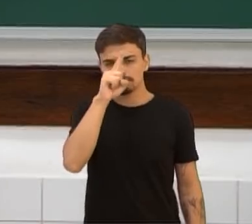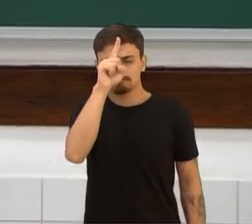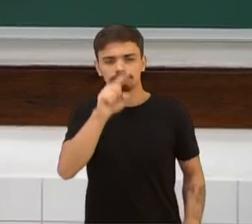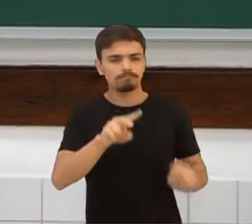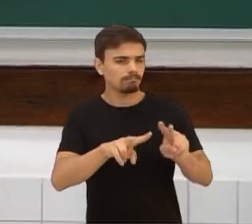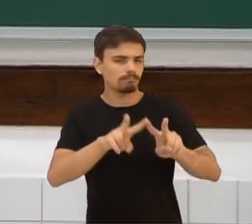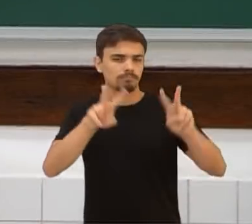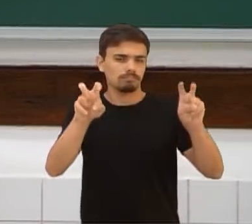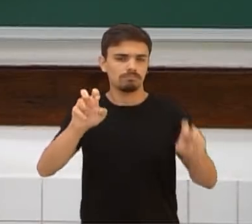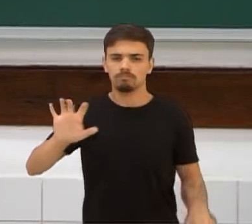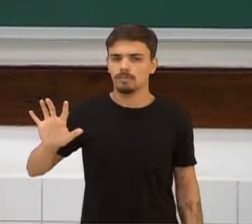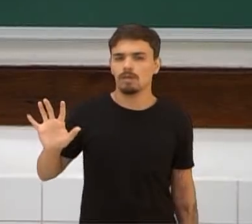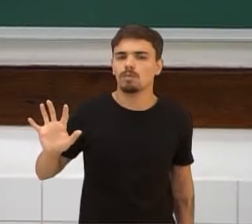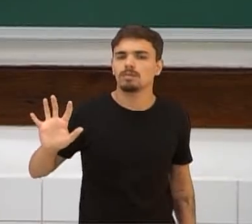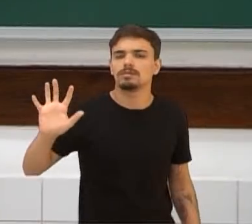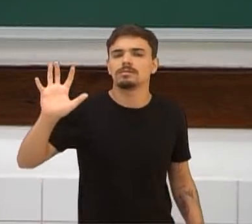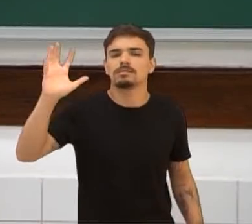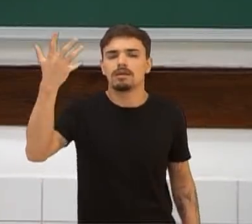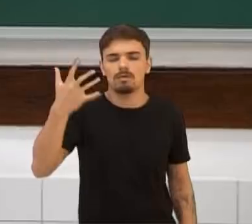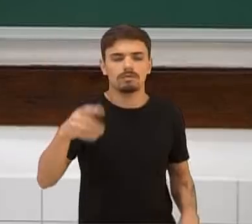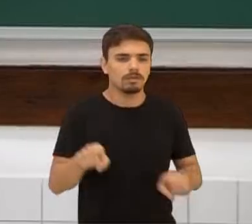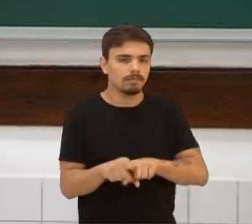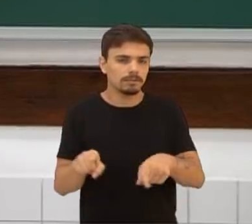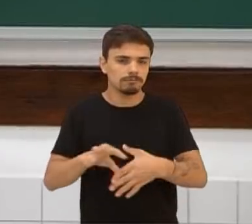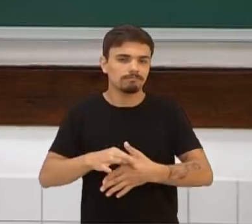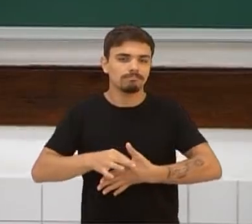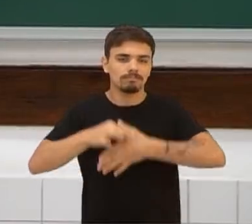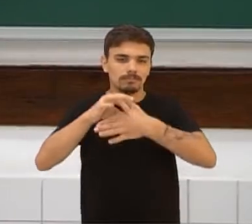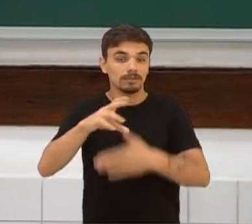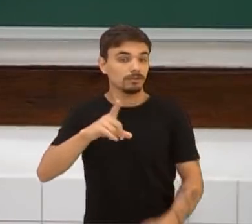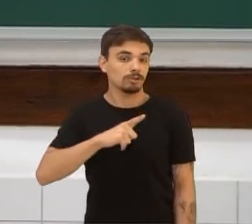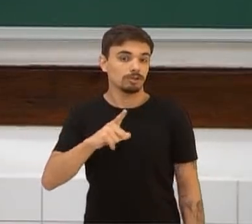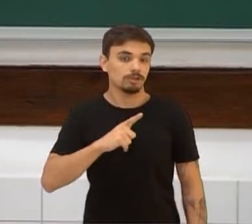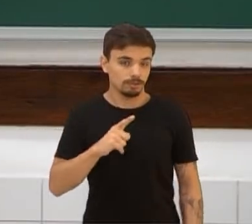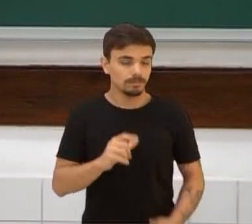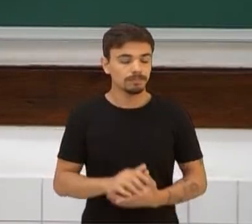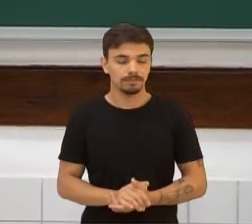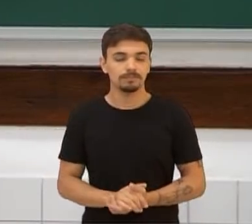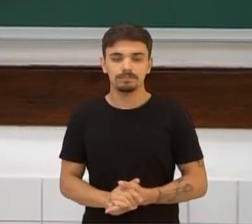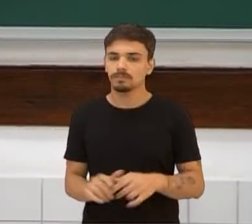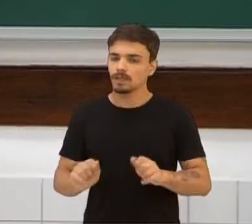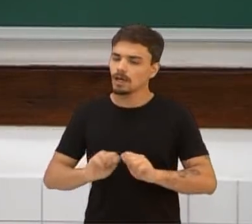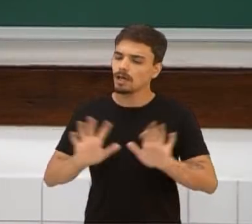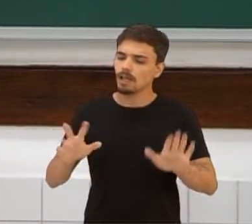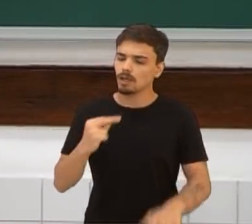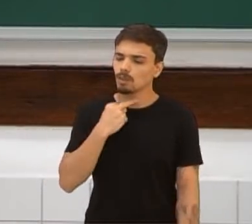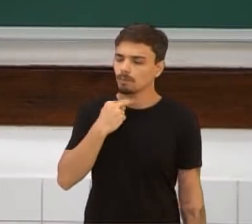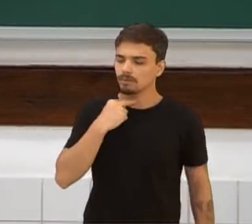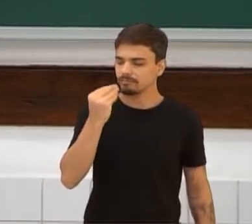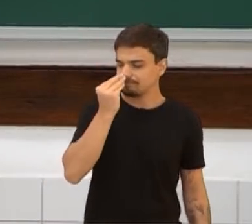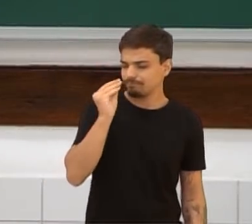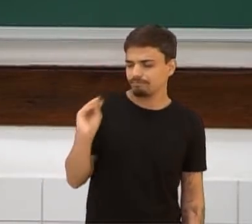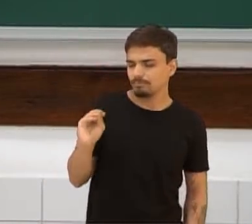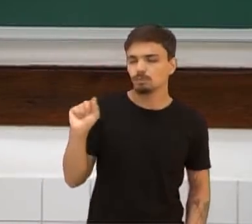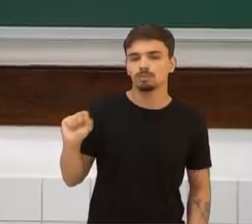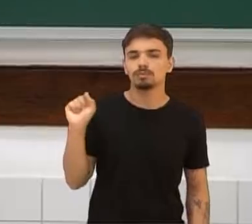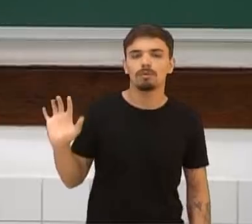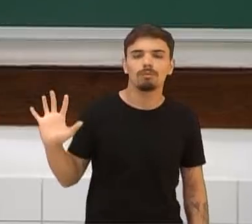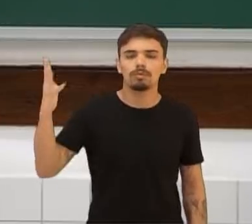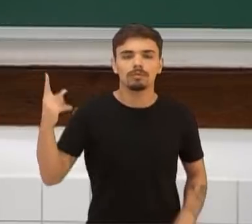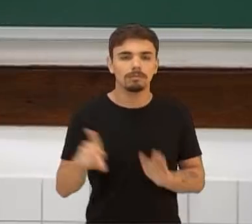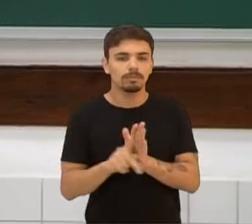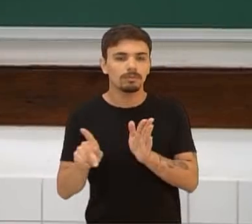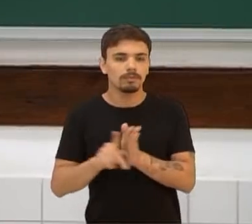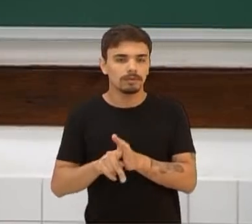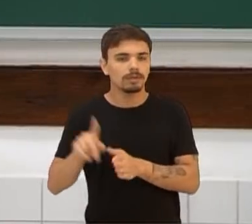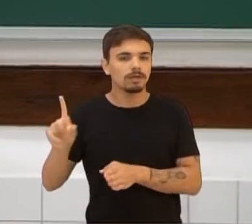grandes feitos que esses grandes líderes tinham. É claro que a gente não pode ignorar o fato dos